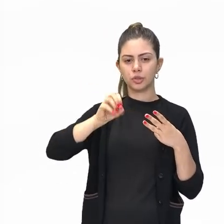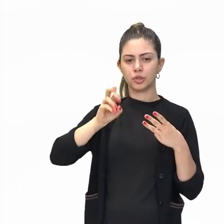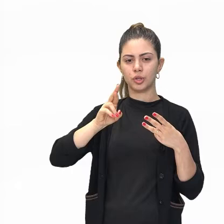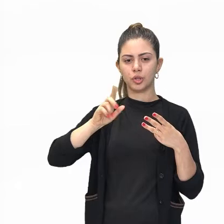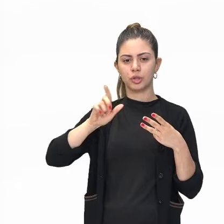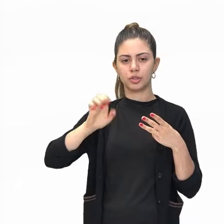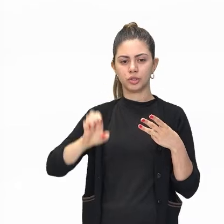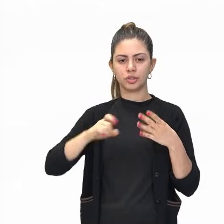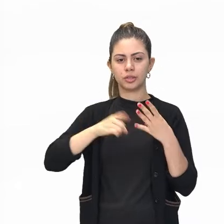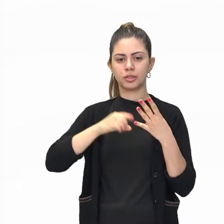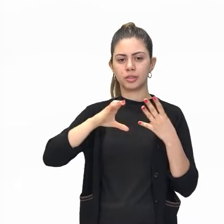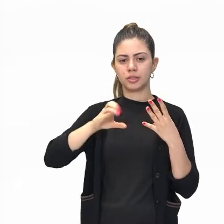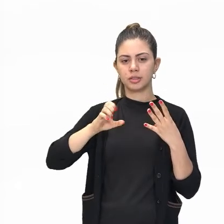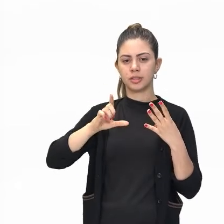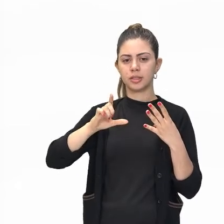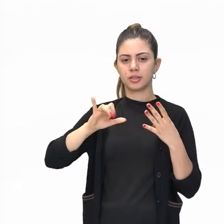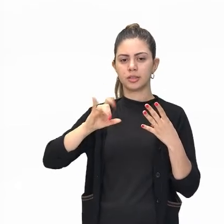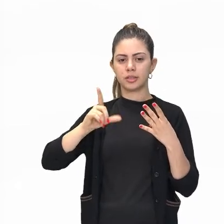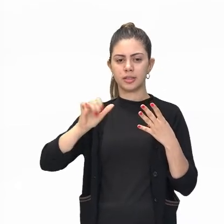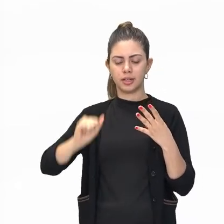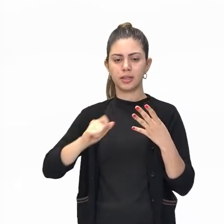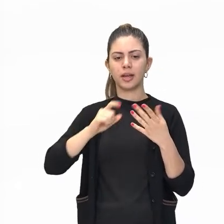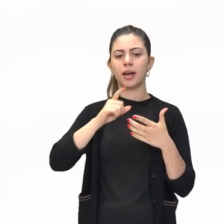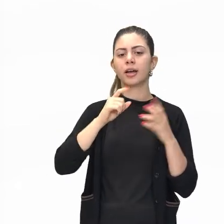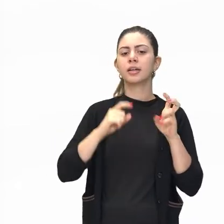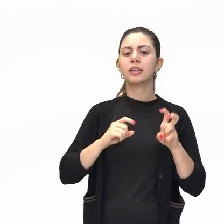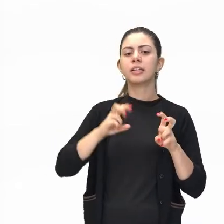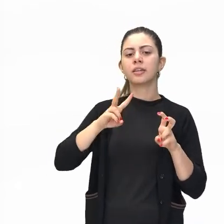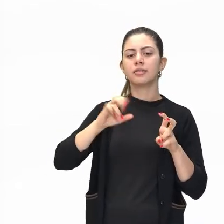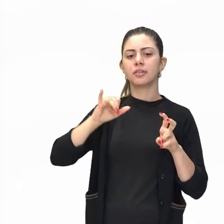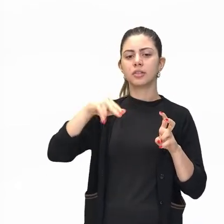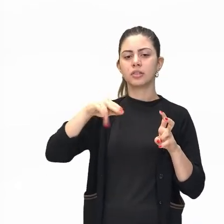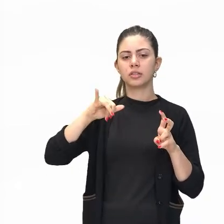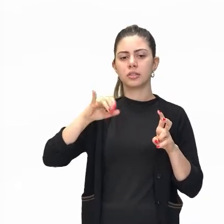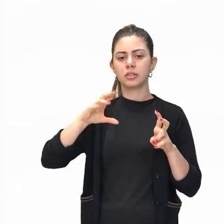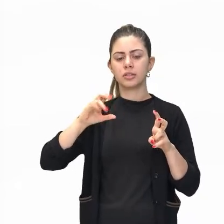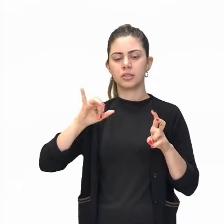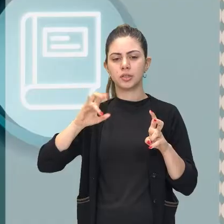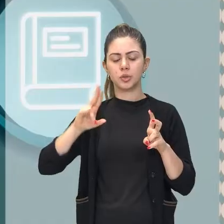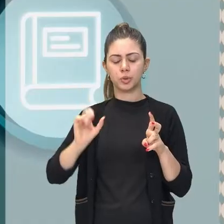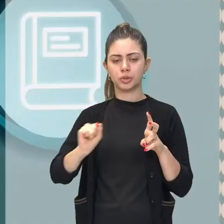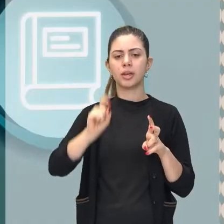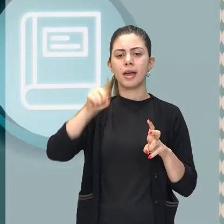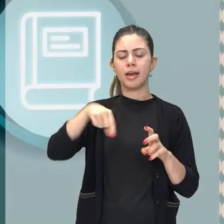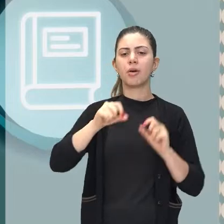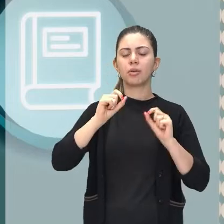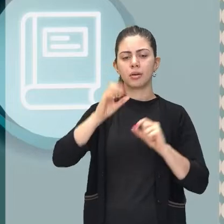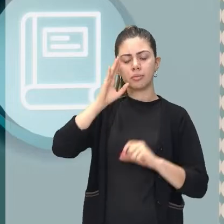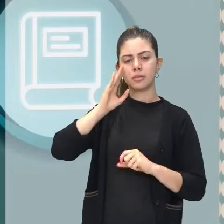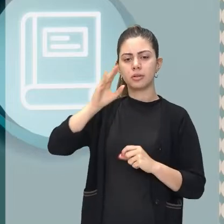Meirelles e Vinícius de Moraes. Esses foram os que se destacaram nessa segunda fase, onde suas obras tiveram bastante